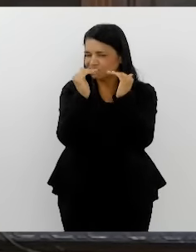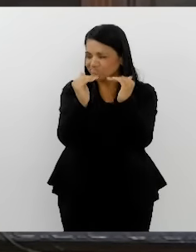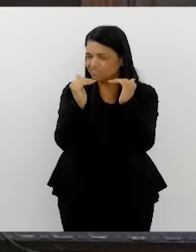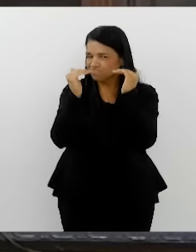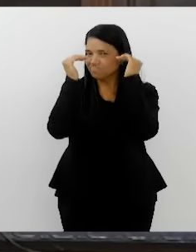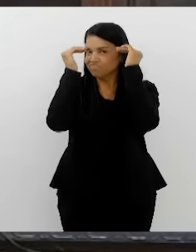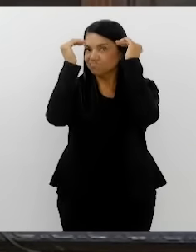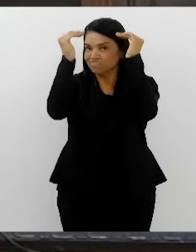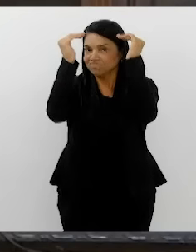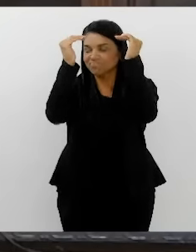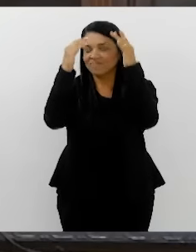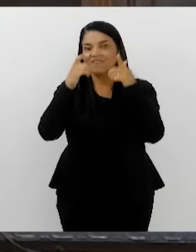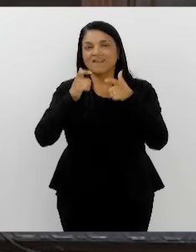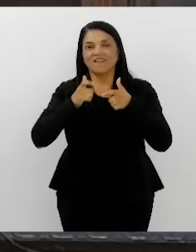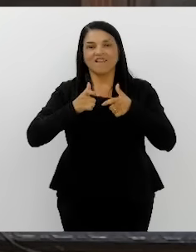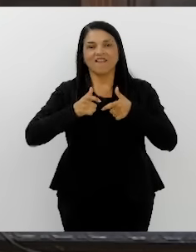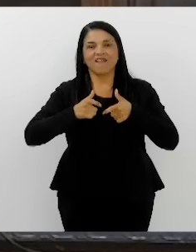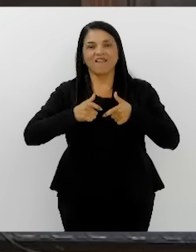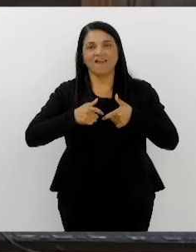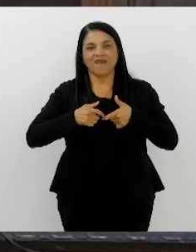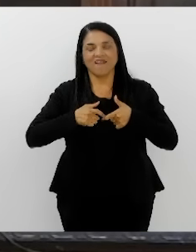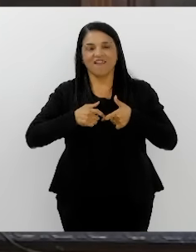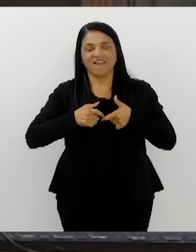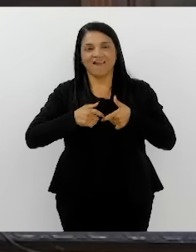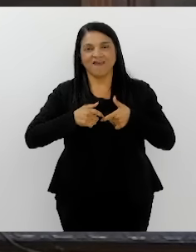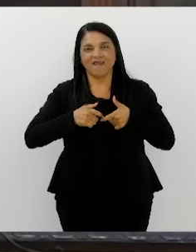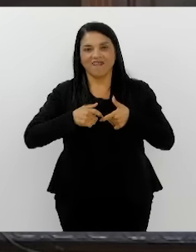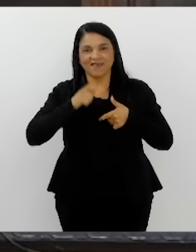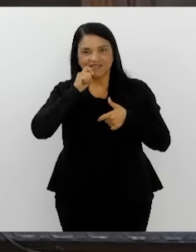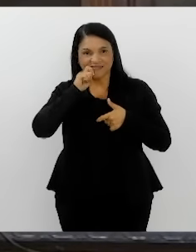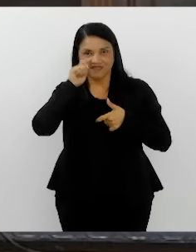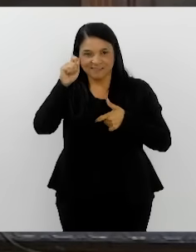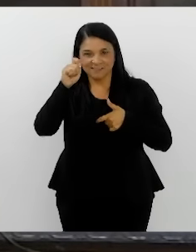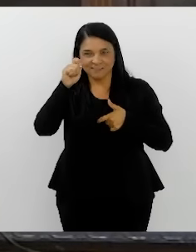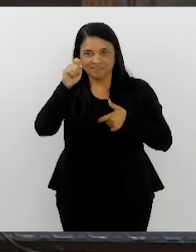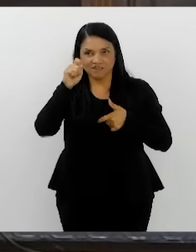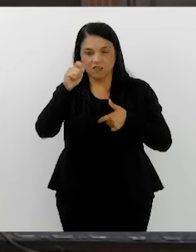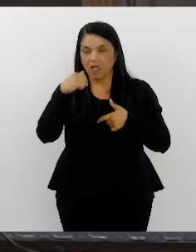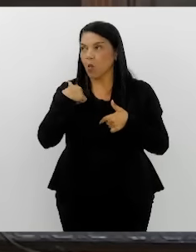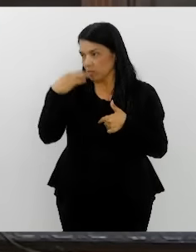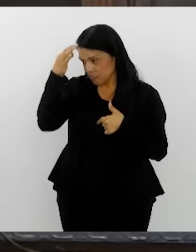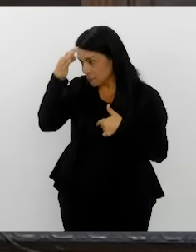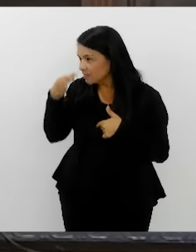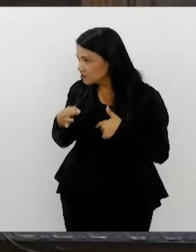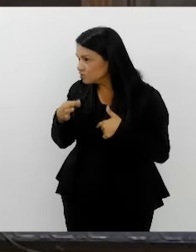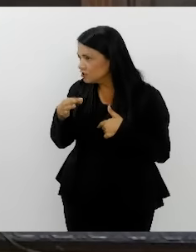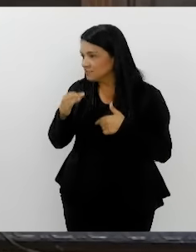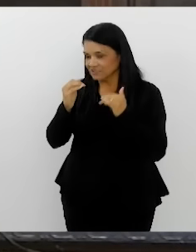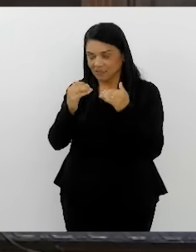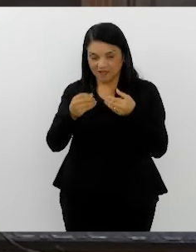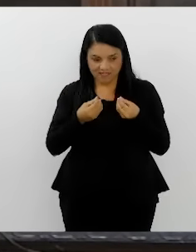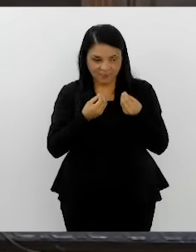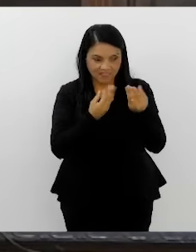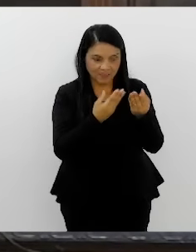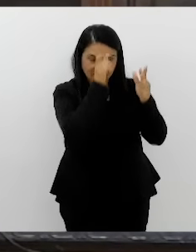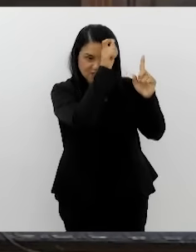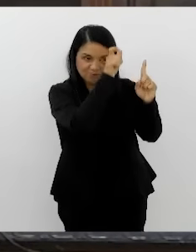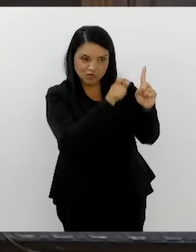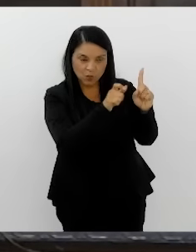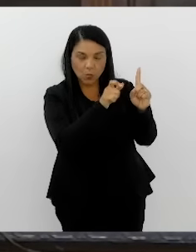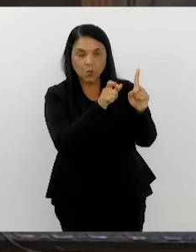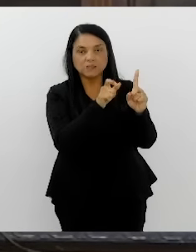acabou de dizer, condecoração, que é a medalha Tiradentes, pelo que eu entendi, a mais alta, que é dada a personalidades nacionais e